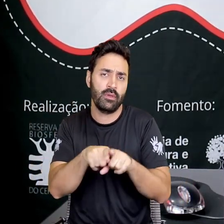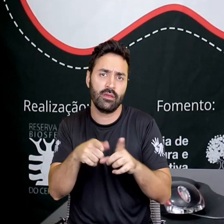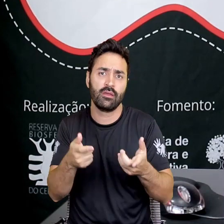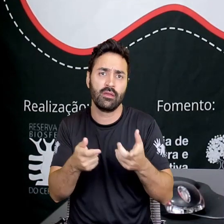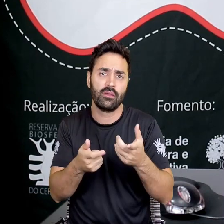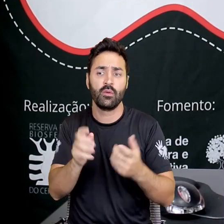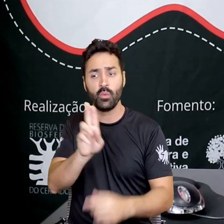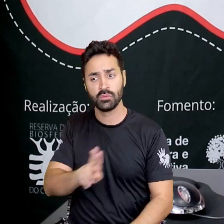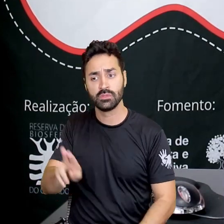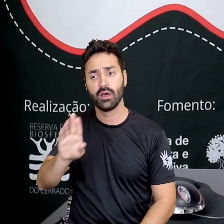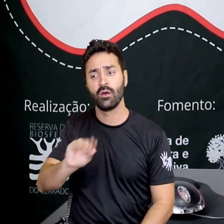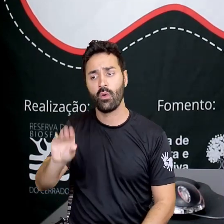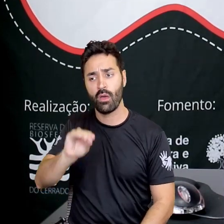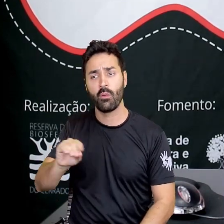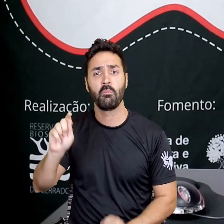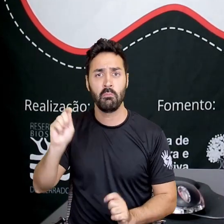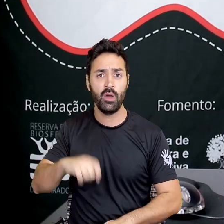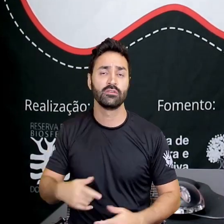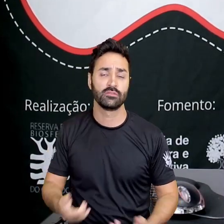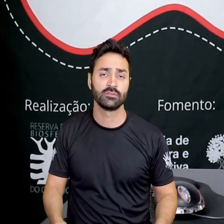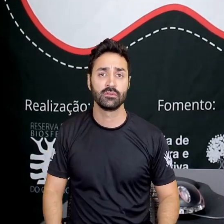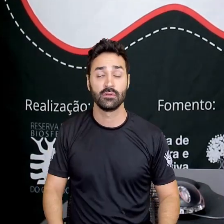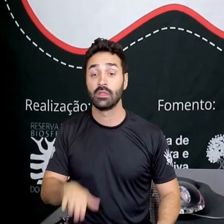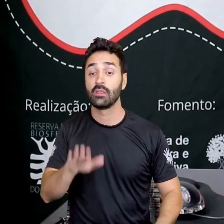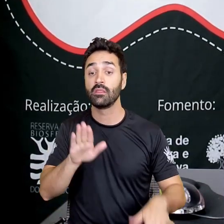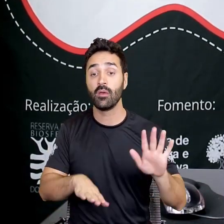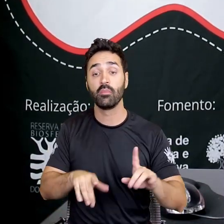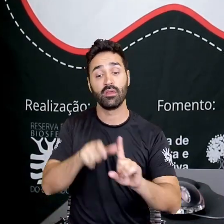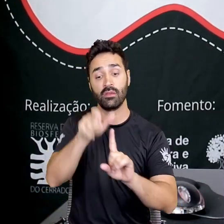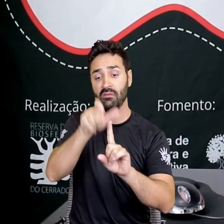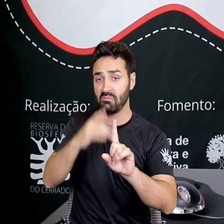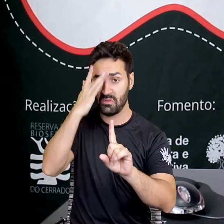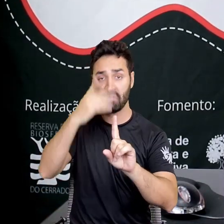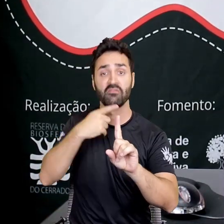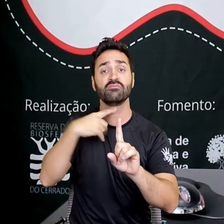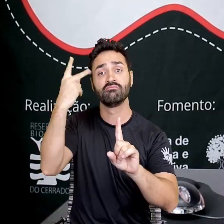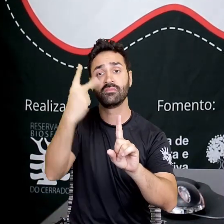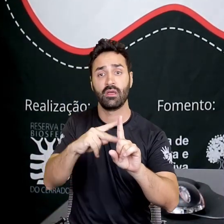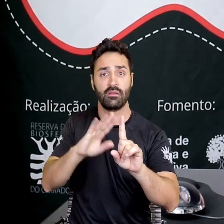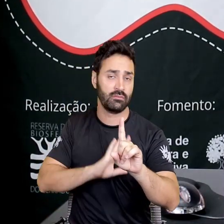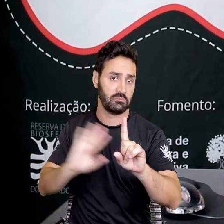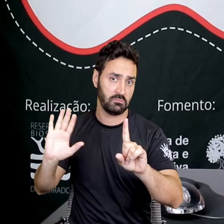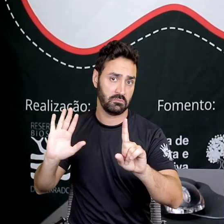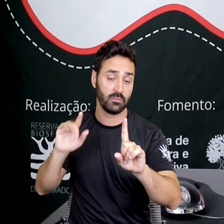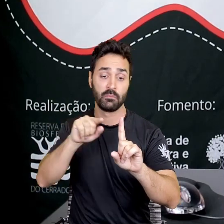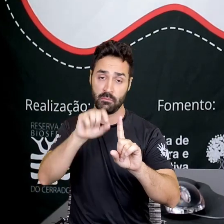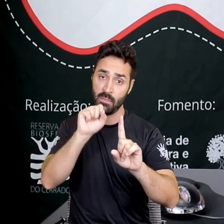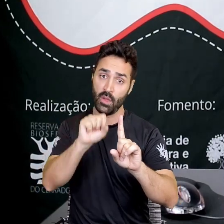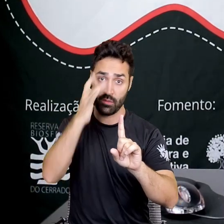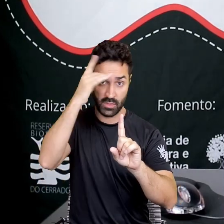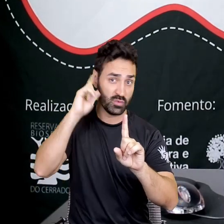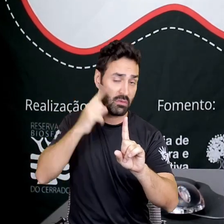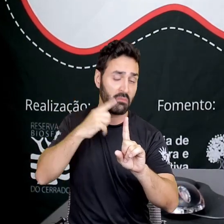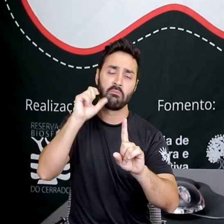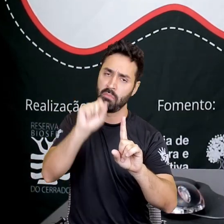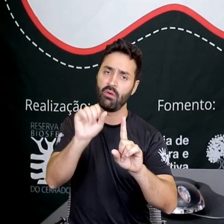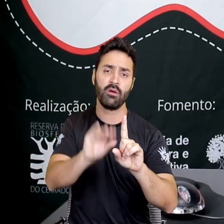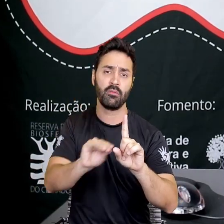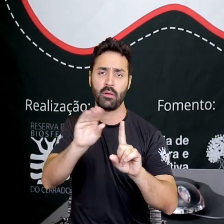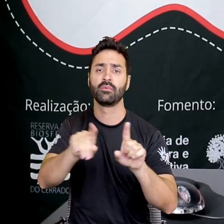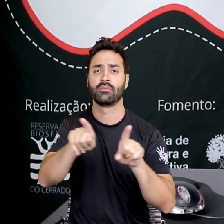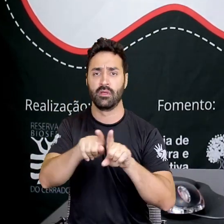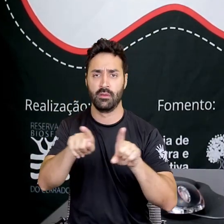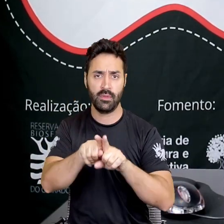língua oral. Tudo depende de vontade da pessoa, de intenção, né, da pessoa realmente